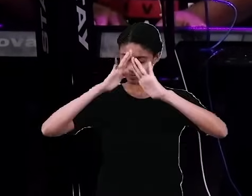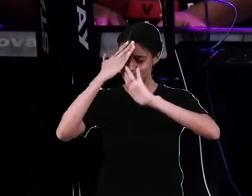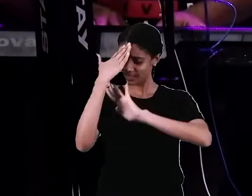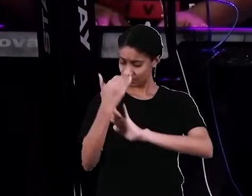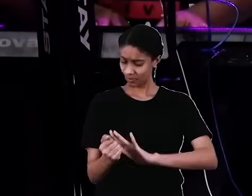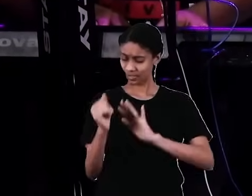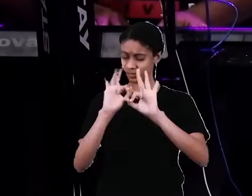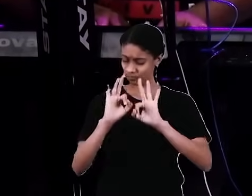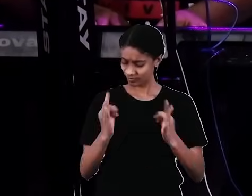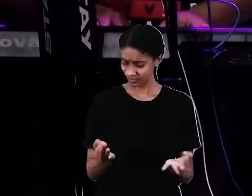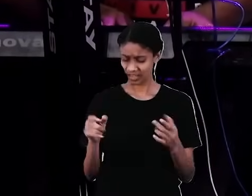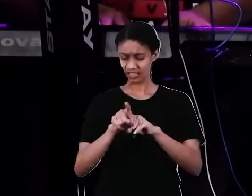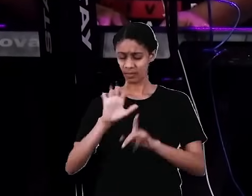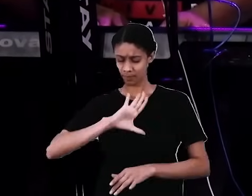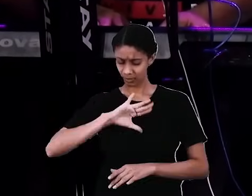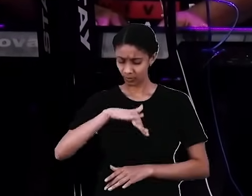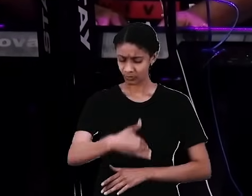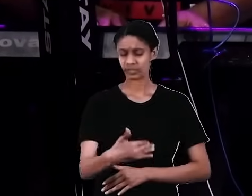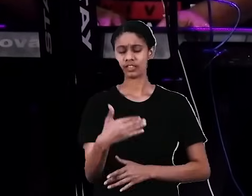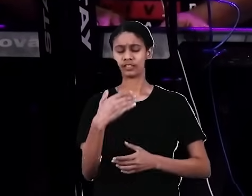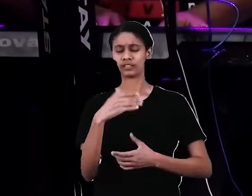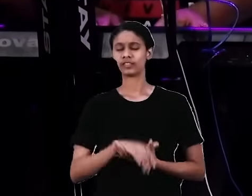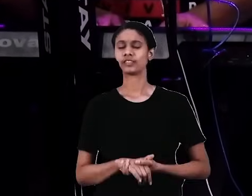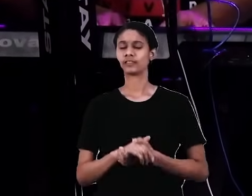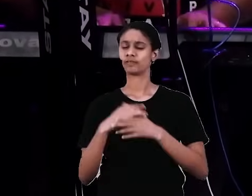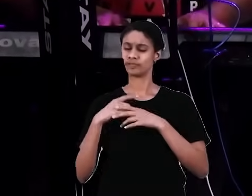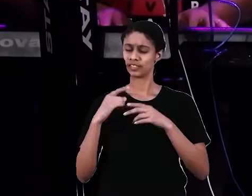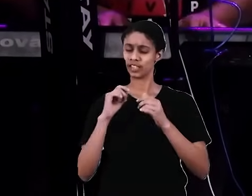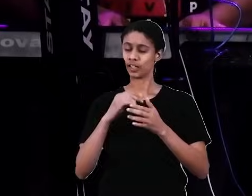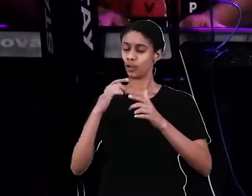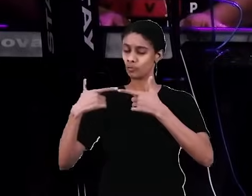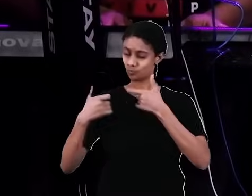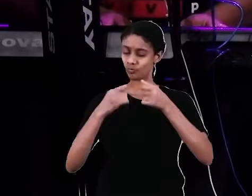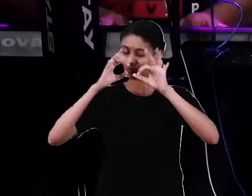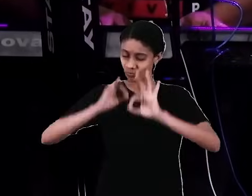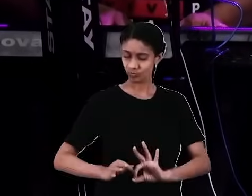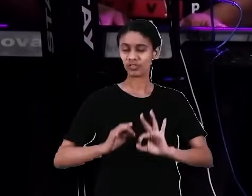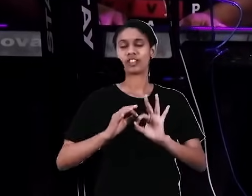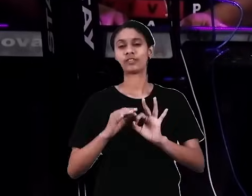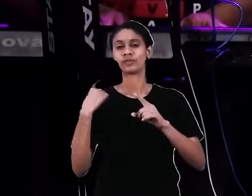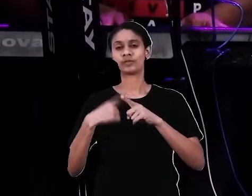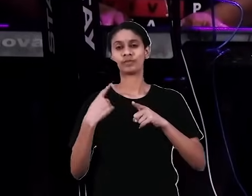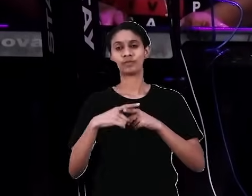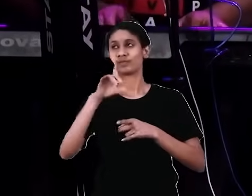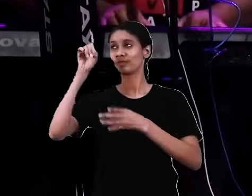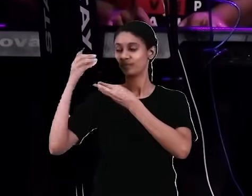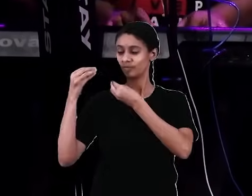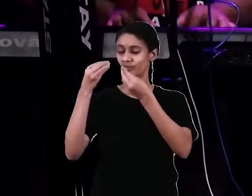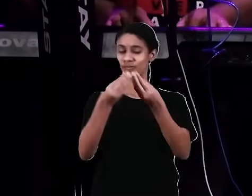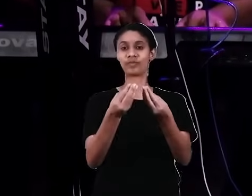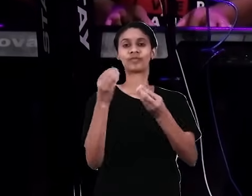também sou cheia de ousadia e de coragem. Eu enfrento as guerras da maneira certa. Por quê? Porque Deus vai dar a vitória